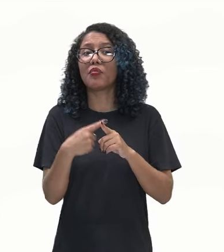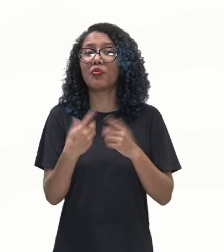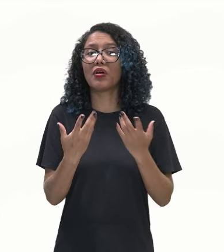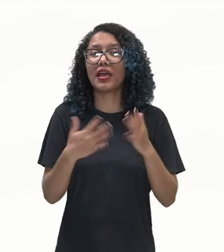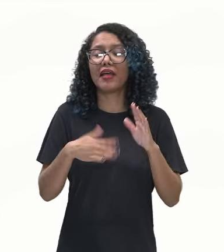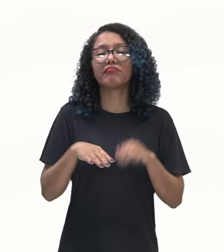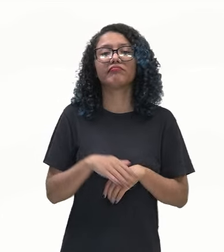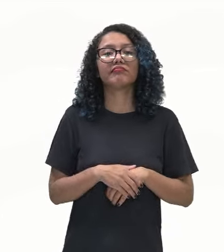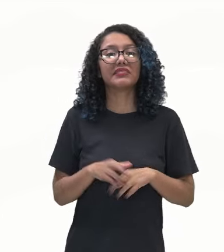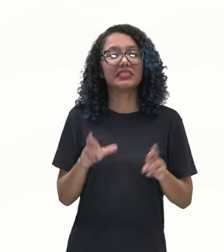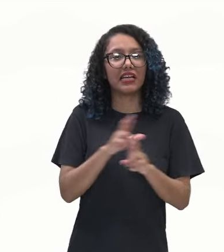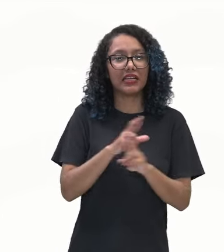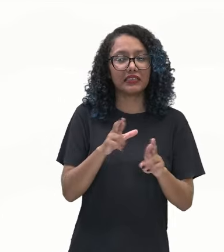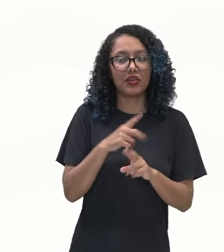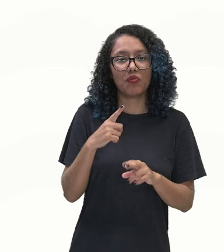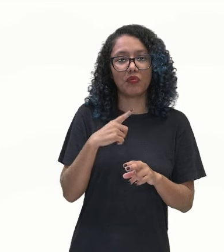urbano,